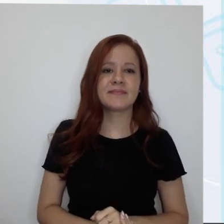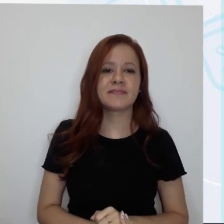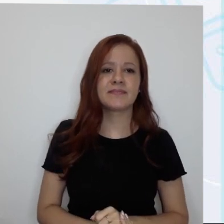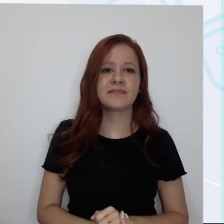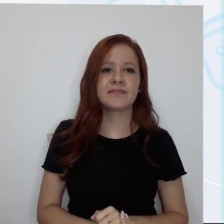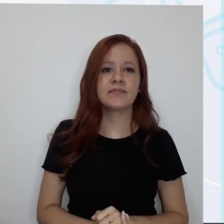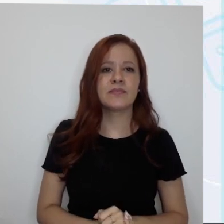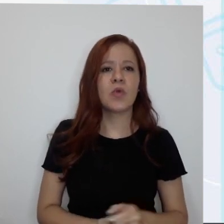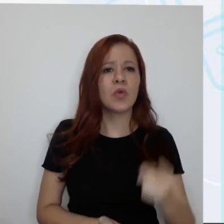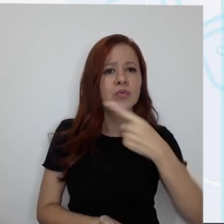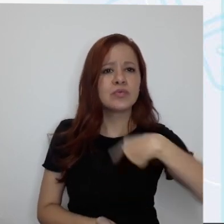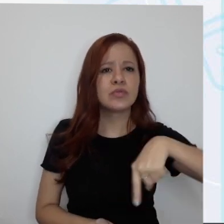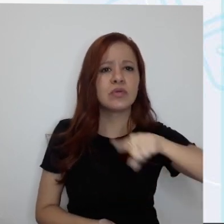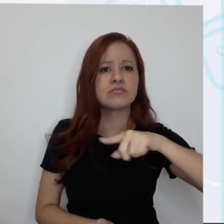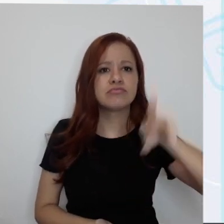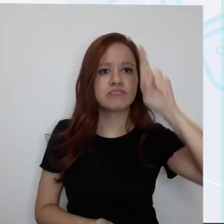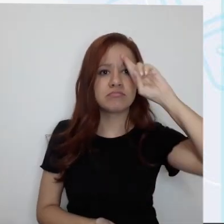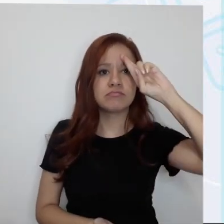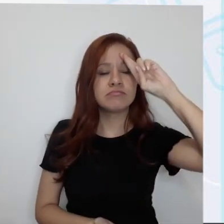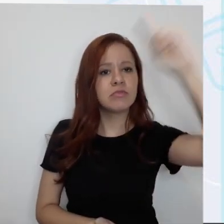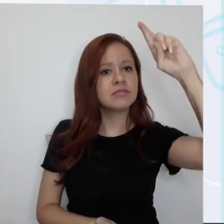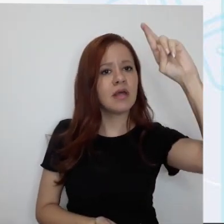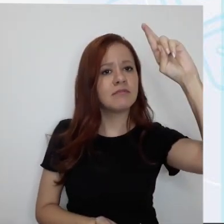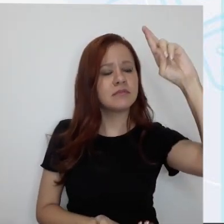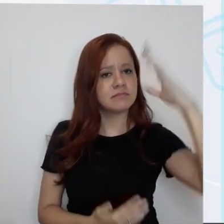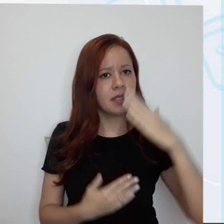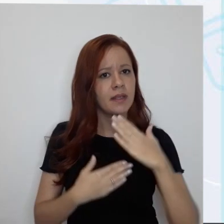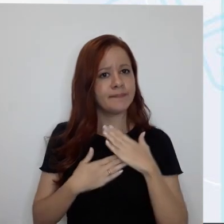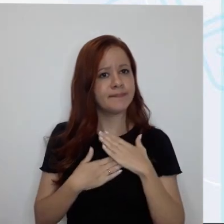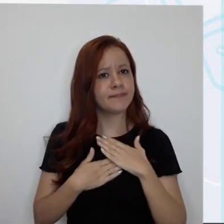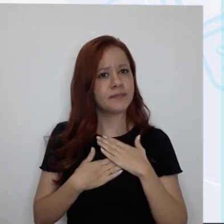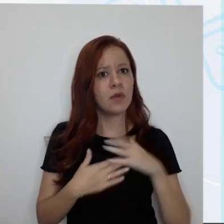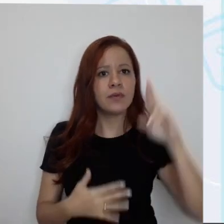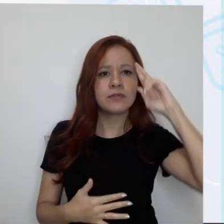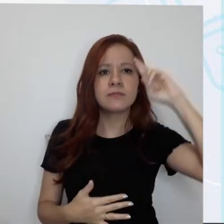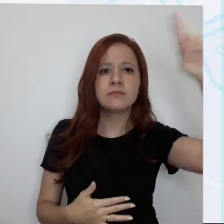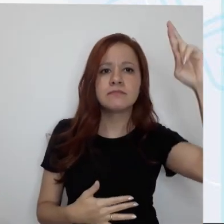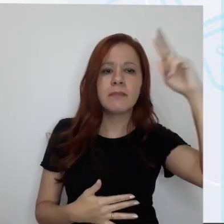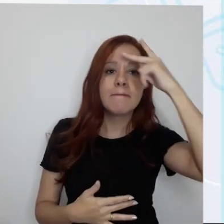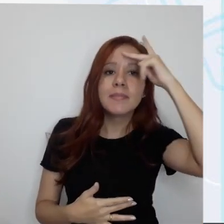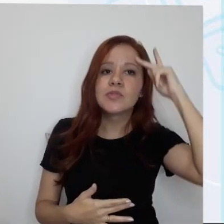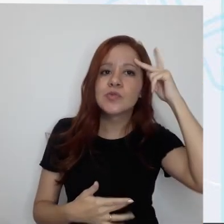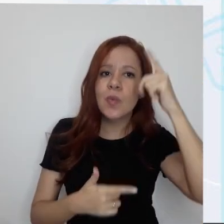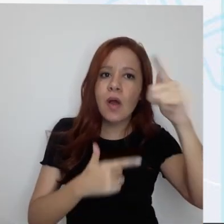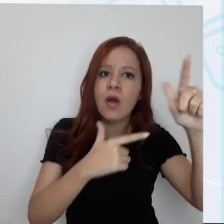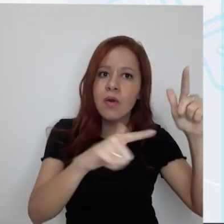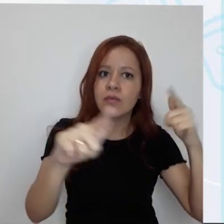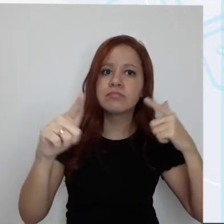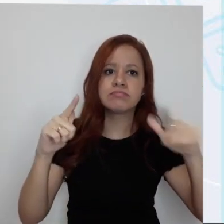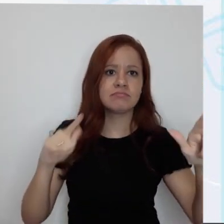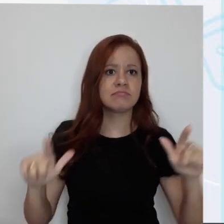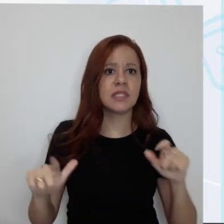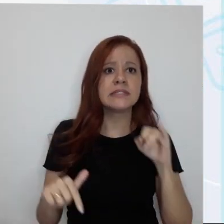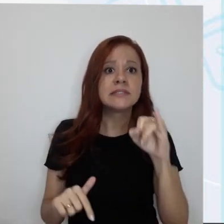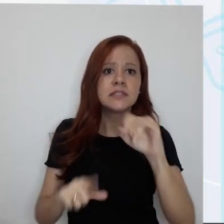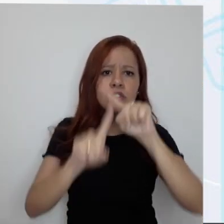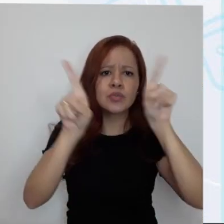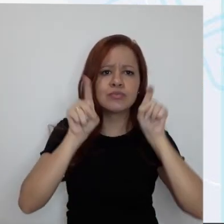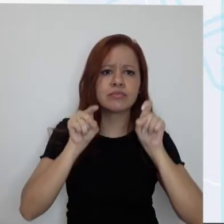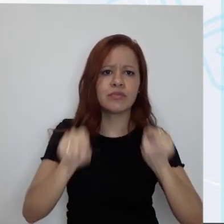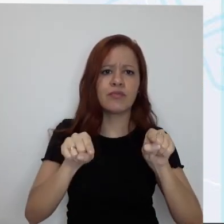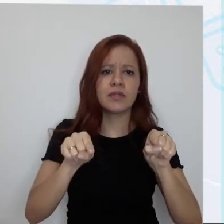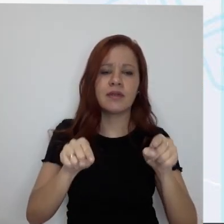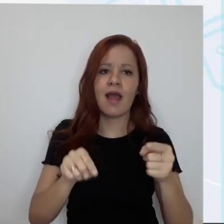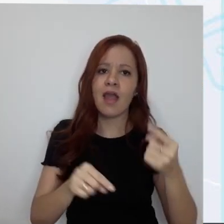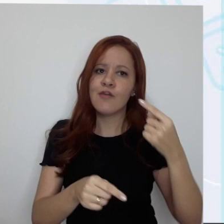é que nos tornamos responsáveis por nós e pelos outros? Se ficar alguma dúvida, dá uma olhadinha em